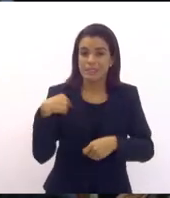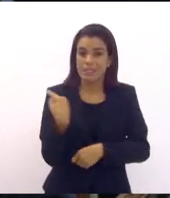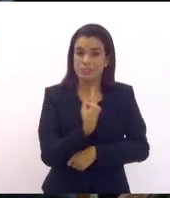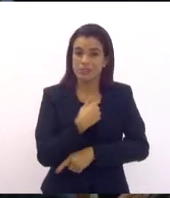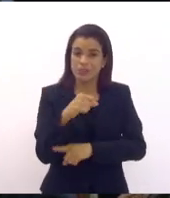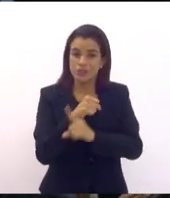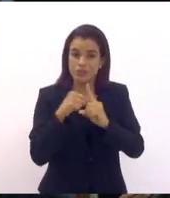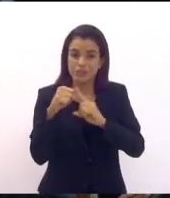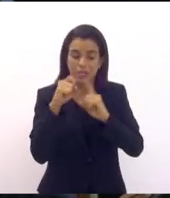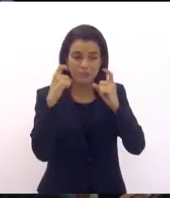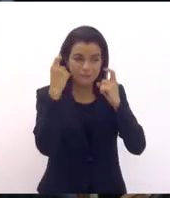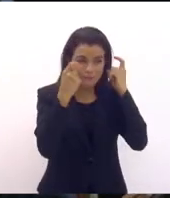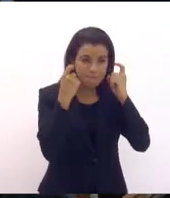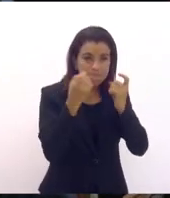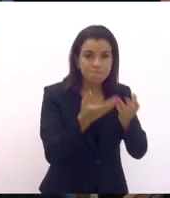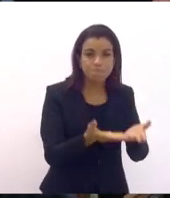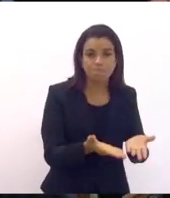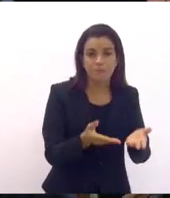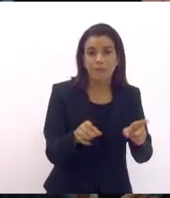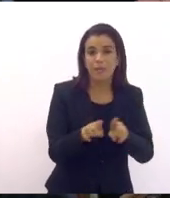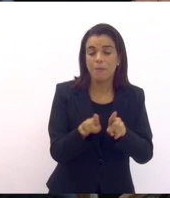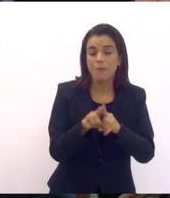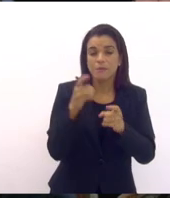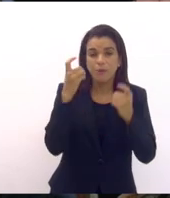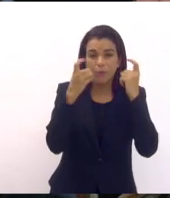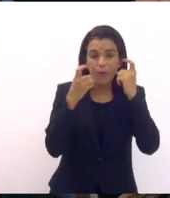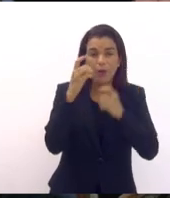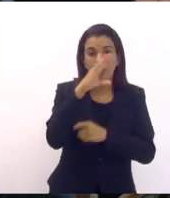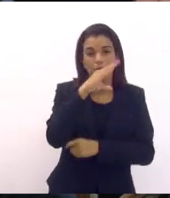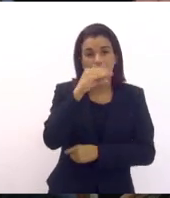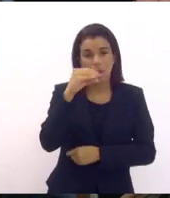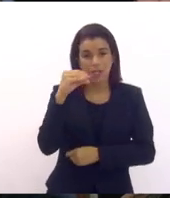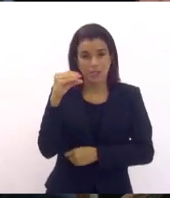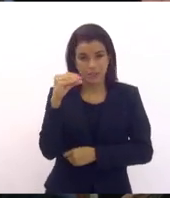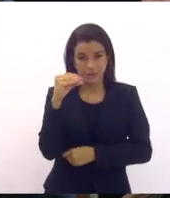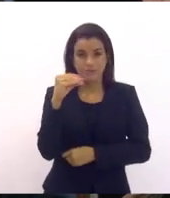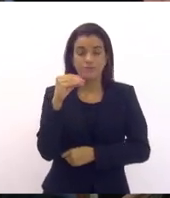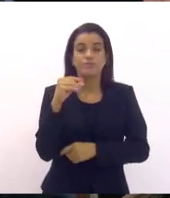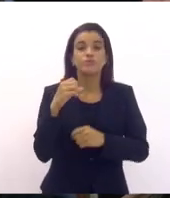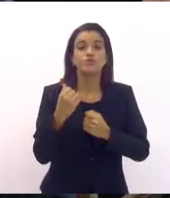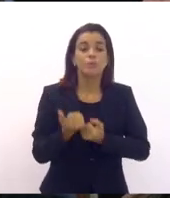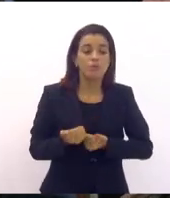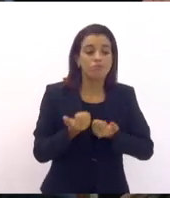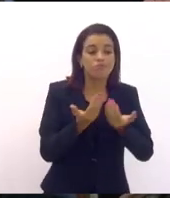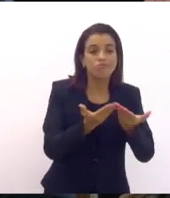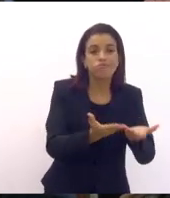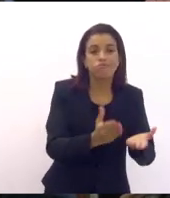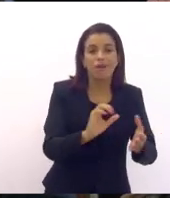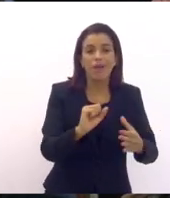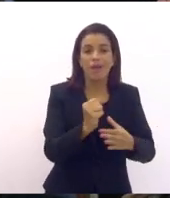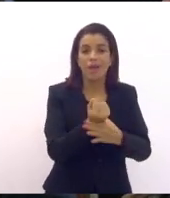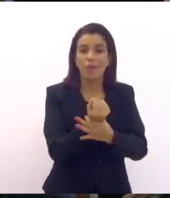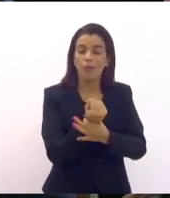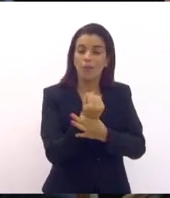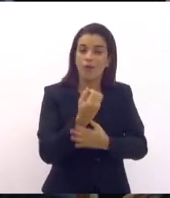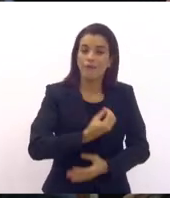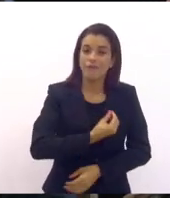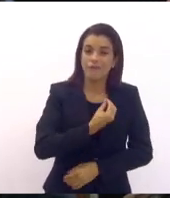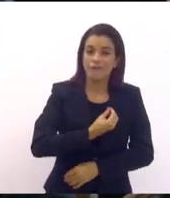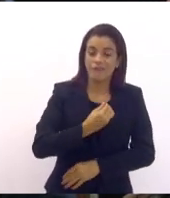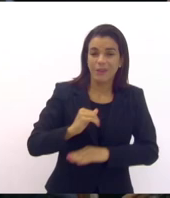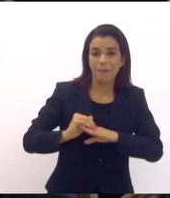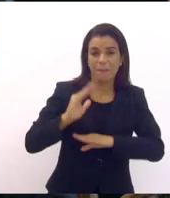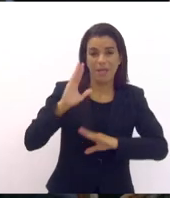social ligada um pouco às adolescentes a questão um pouco de capacitar para que possam ter uma vida com mais dignidade